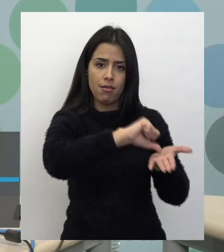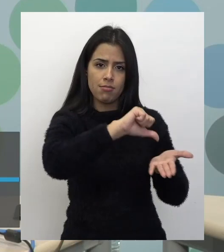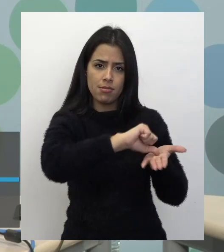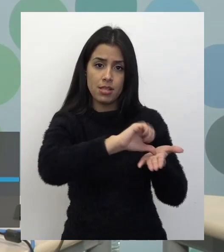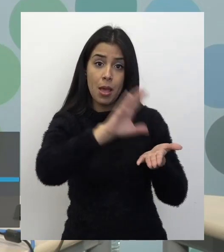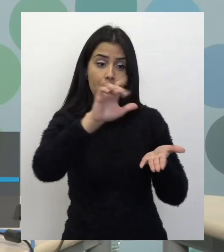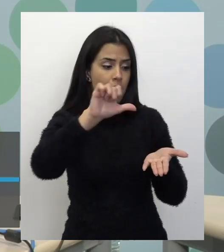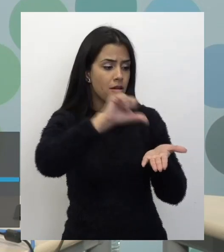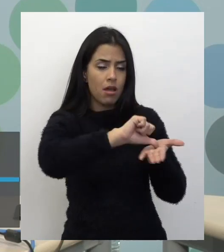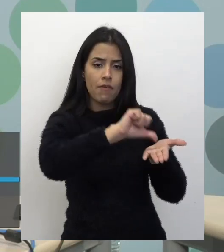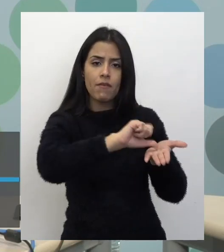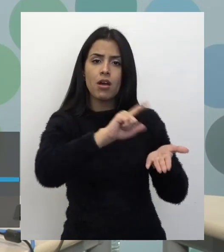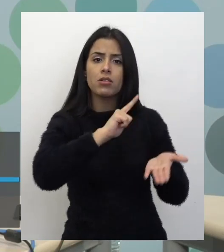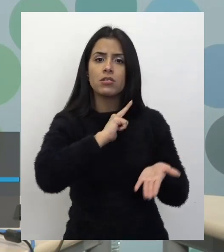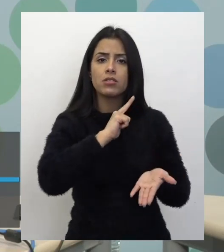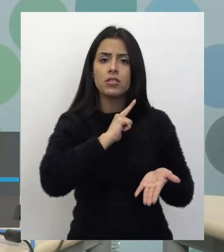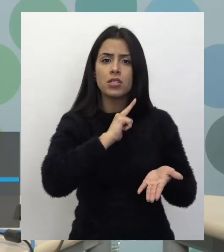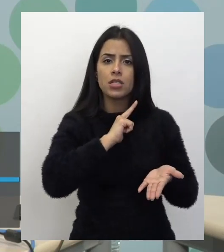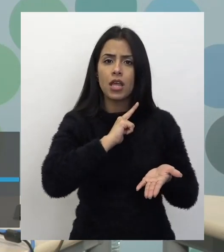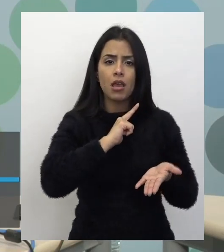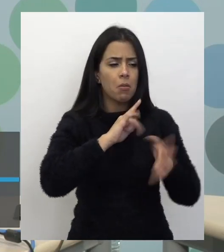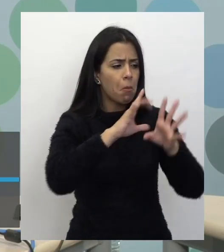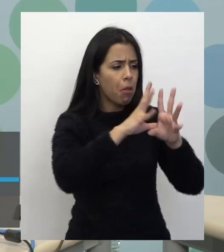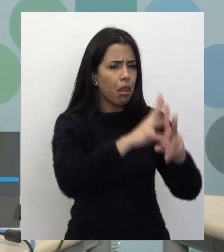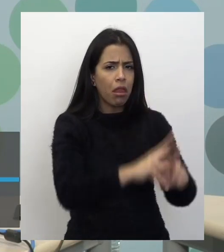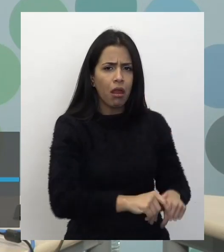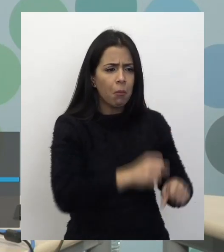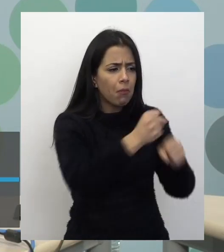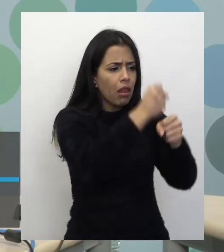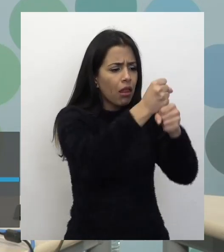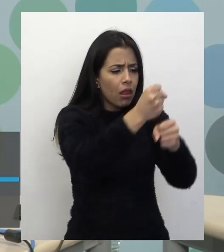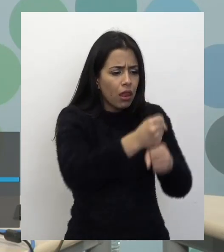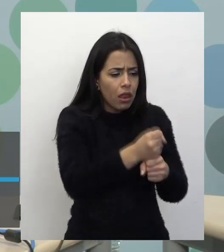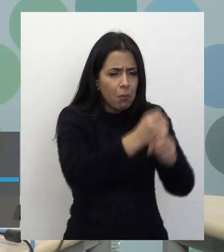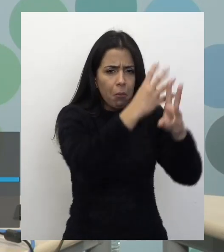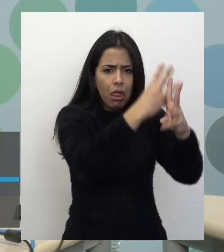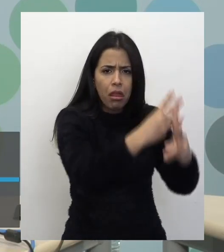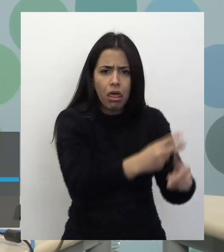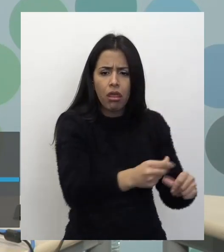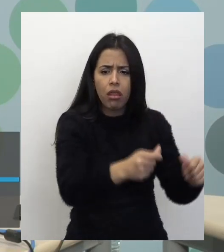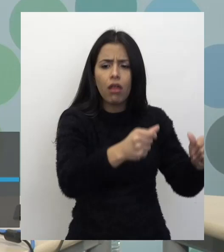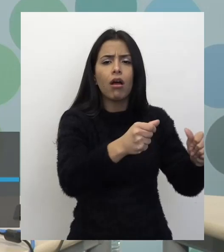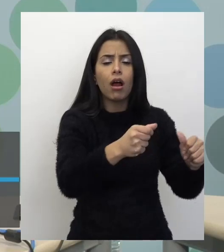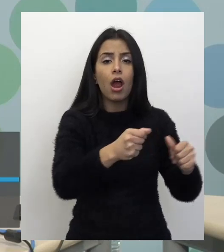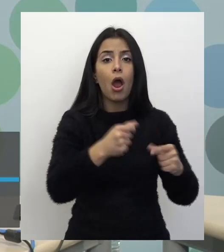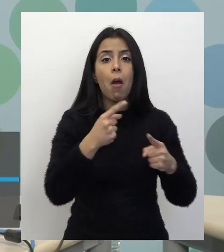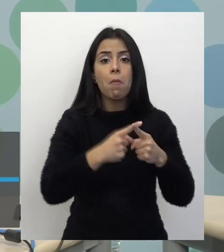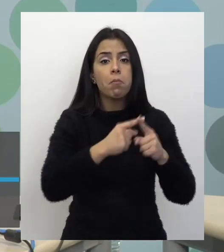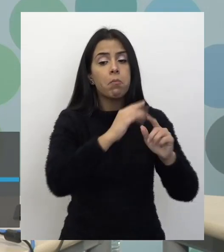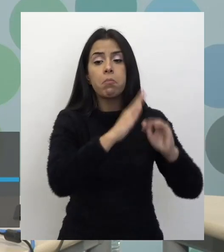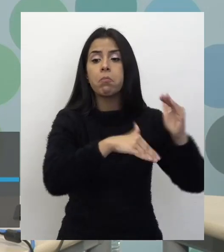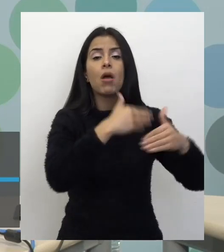Península Balcânica destruída, né? Não tem condições de prosperar ali. Então, eles teriam que